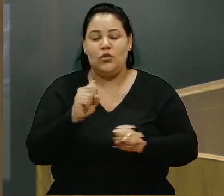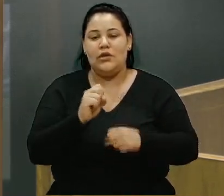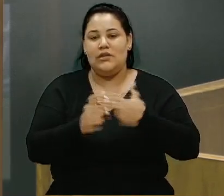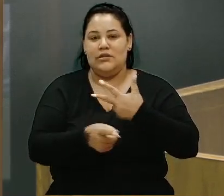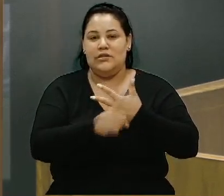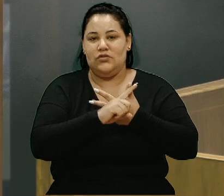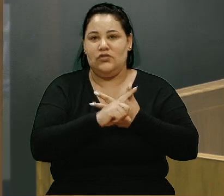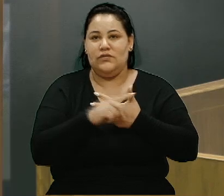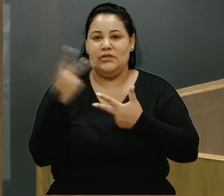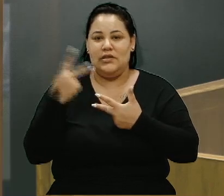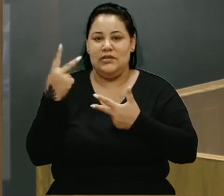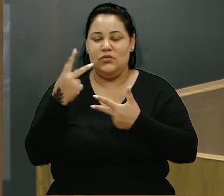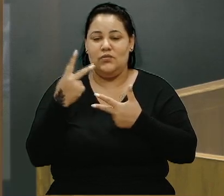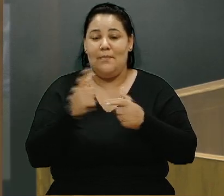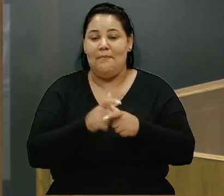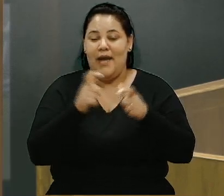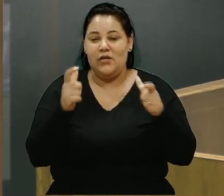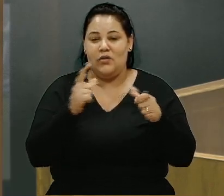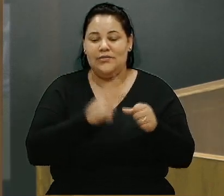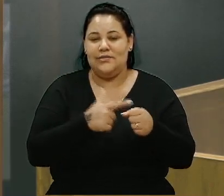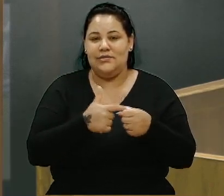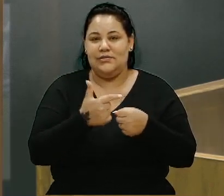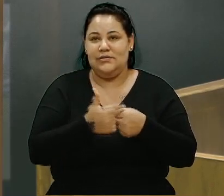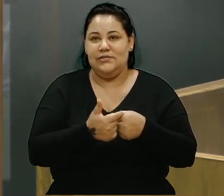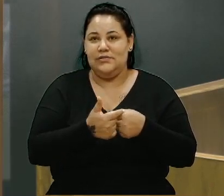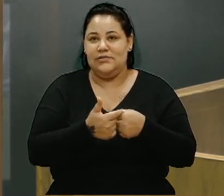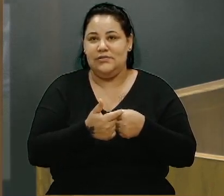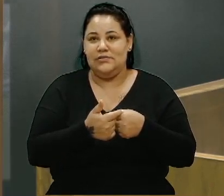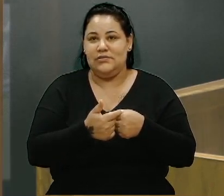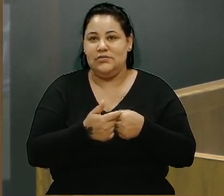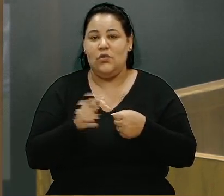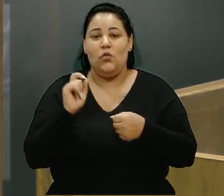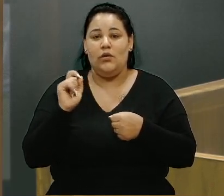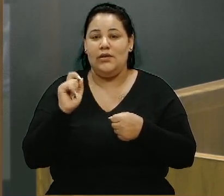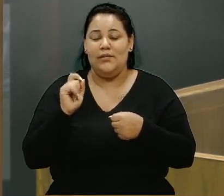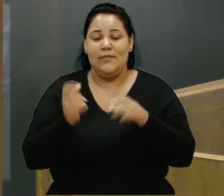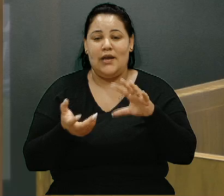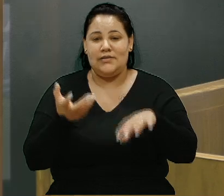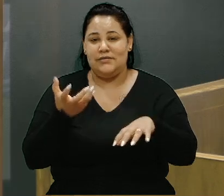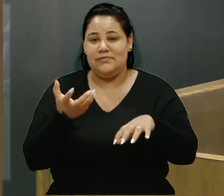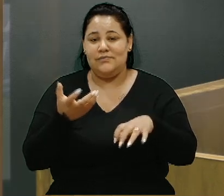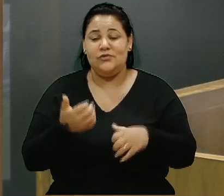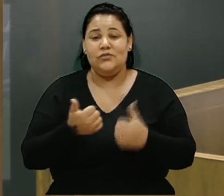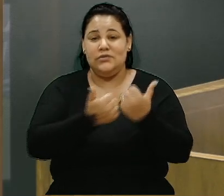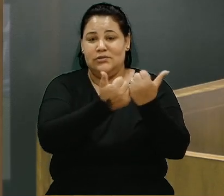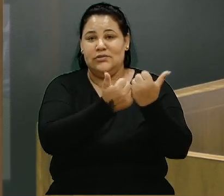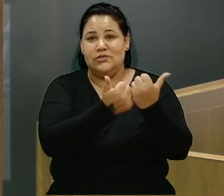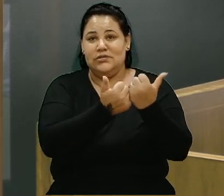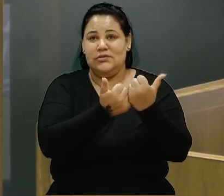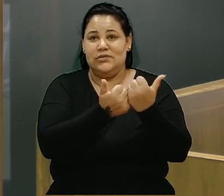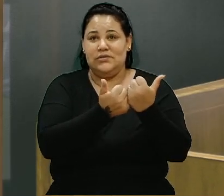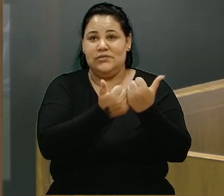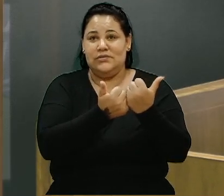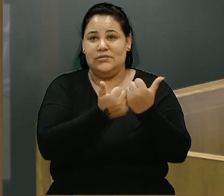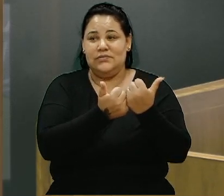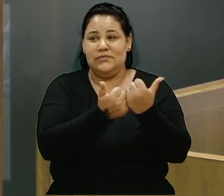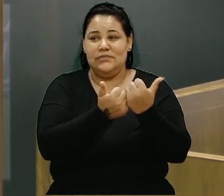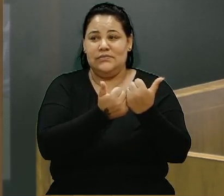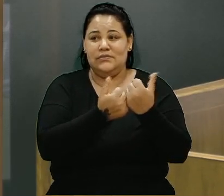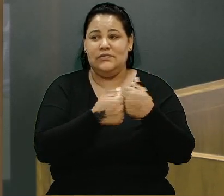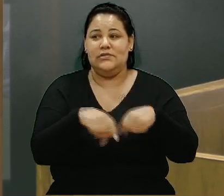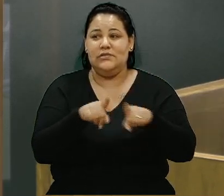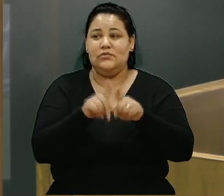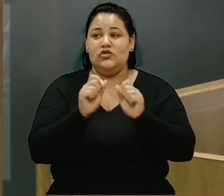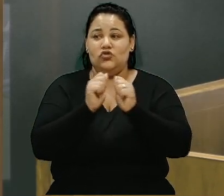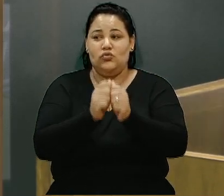da segunda maior cidade do que em Brasília, com assessores da Solucionática, vereador